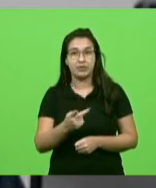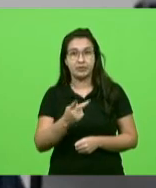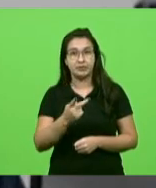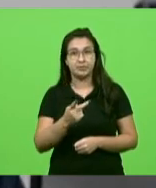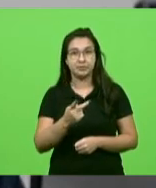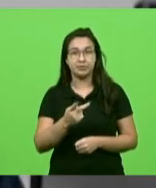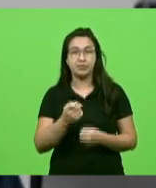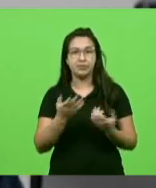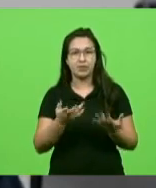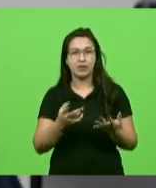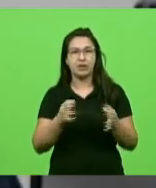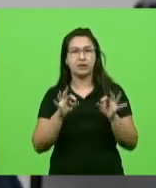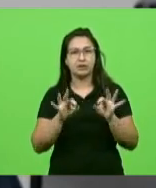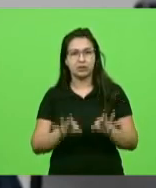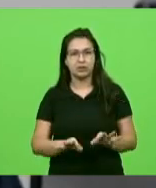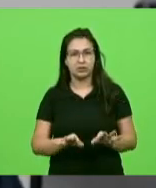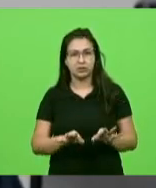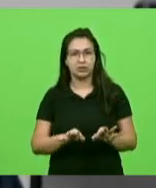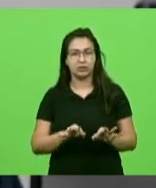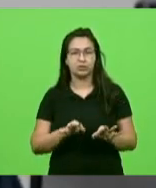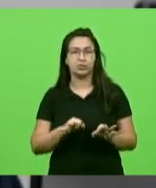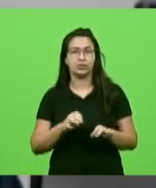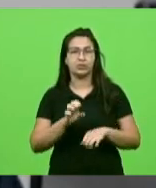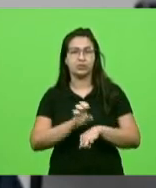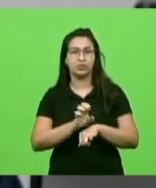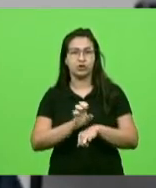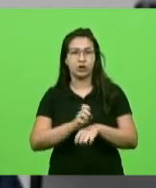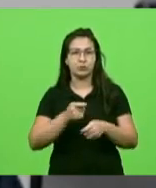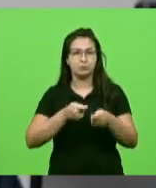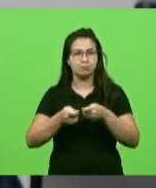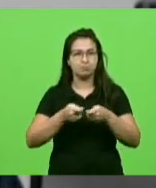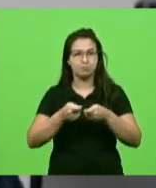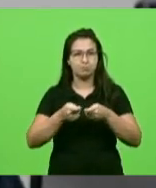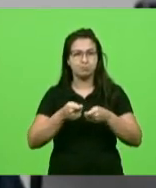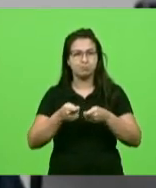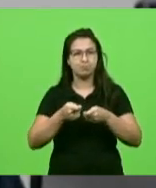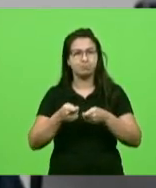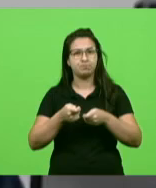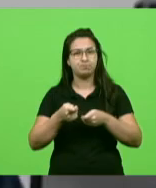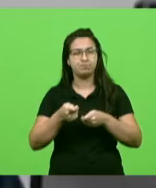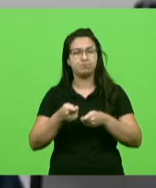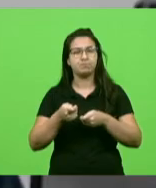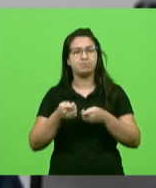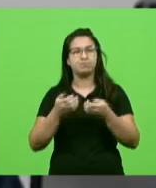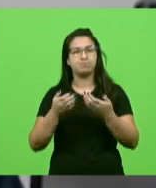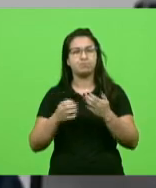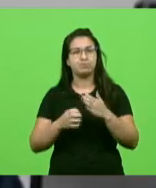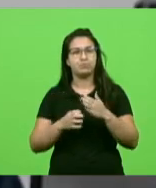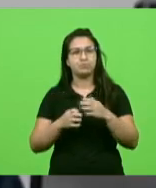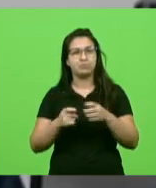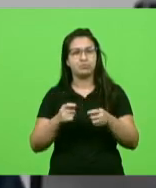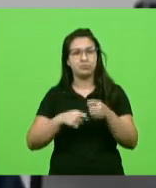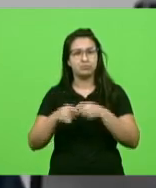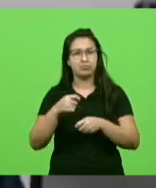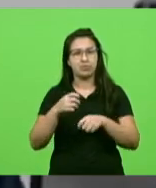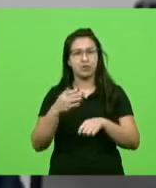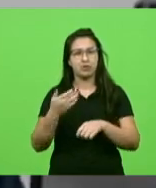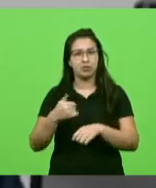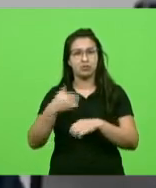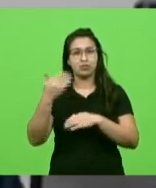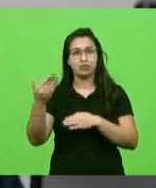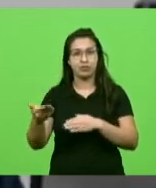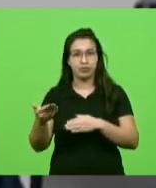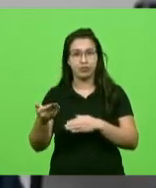respiradores e que afirmou que o estado estava negociando junto a fornecedores do mercado externo aquisição de ventiladores por lugares